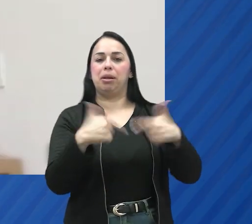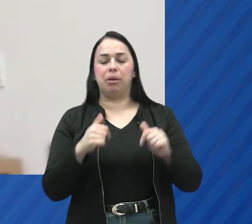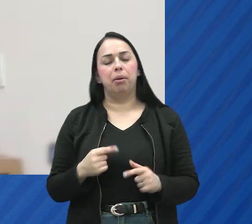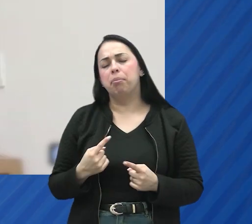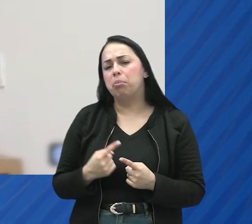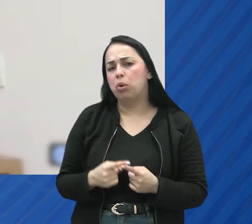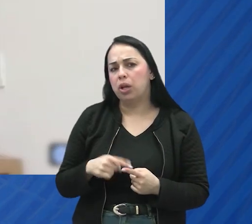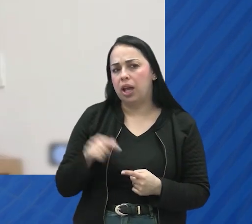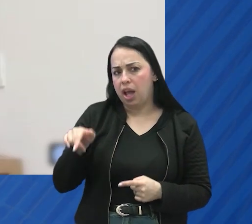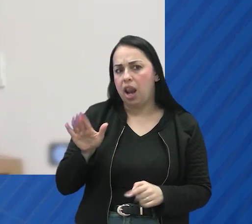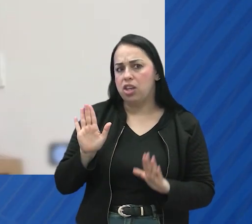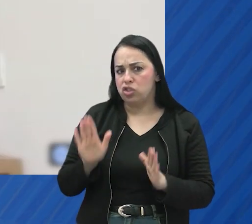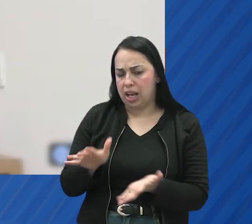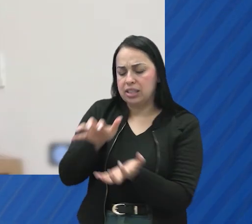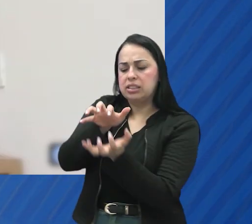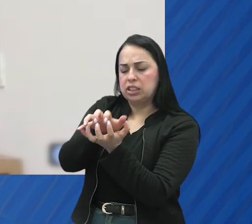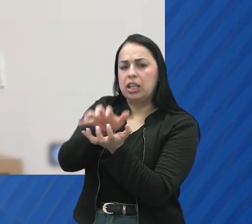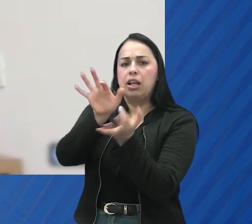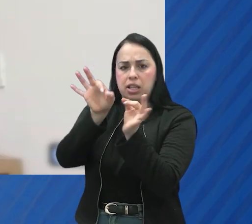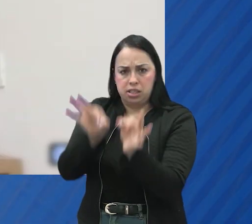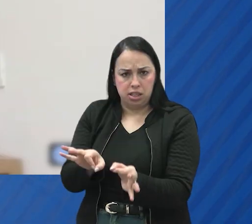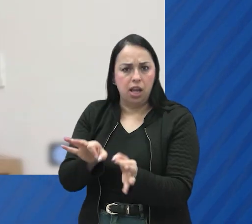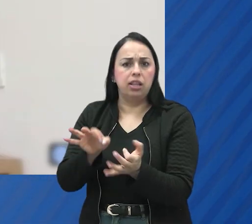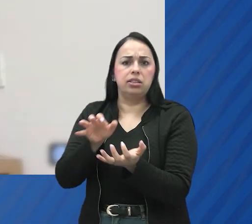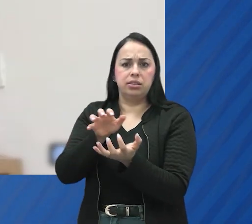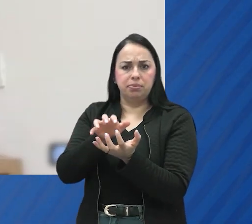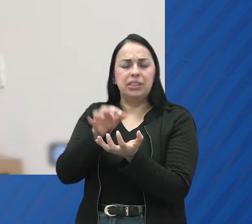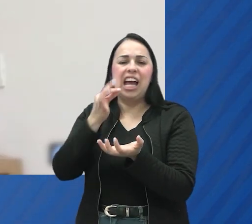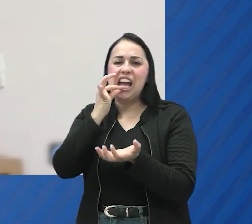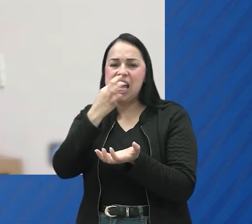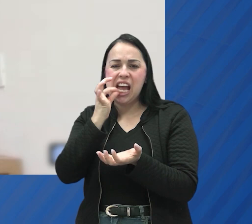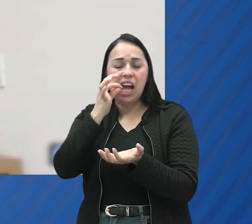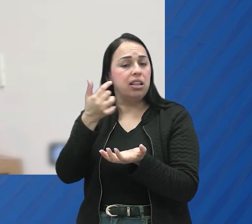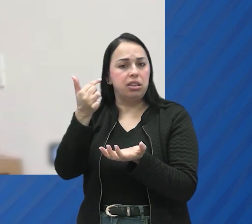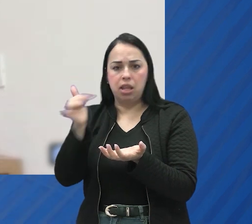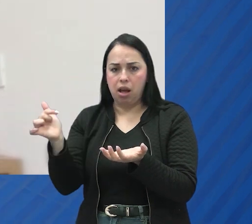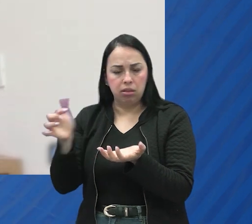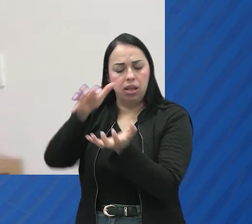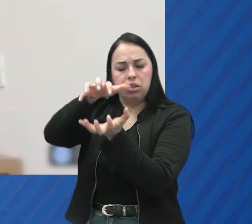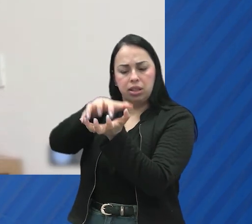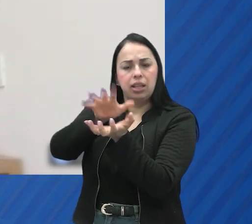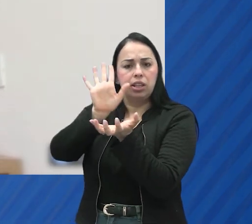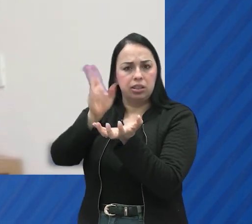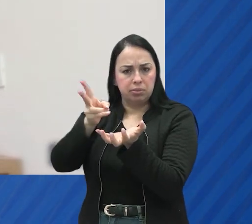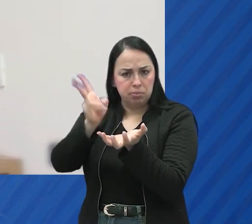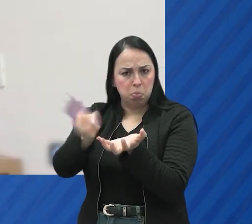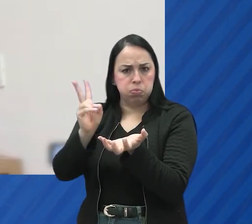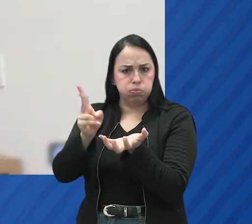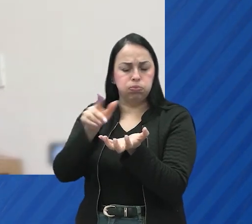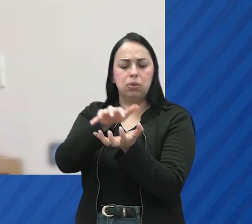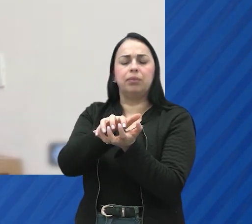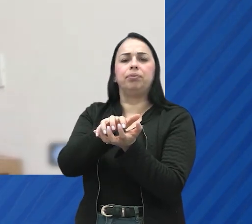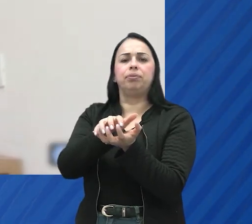essa idade? Essa criança já está com a dentição permanente, ou pelo menos com a maior parte da dentição permanente.